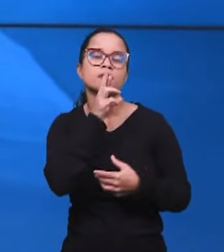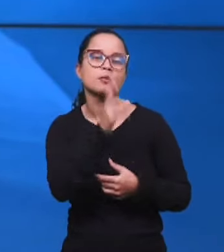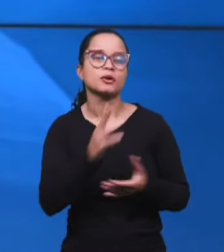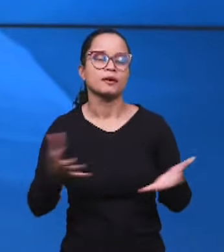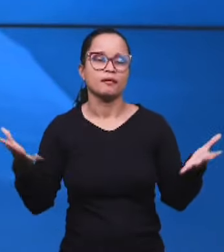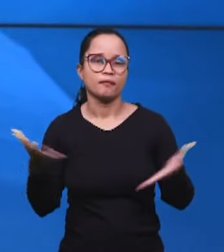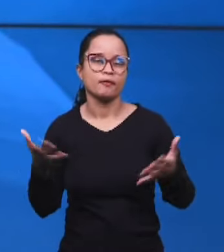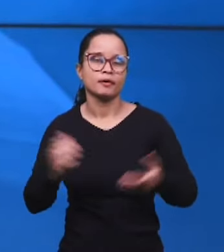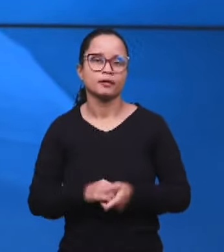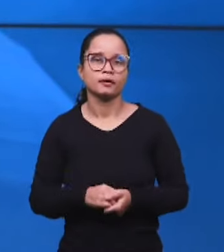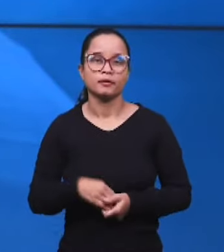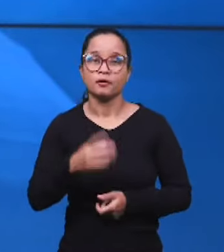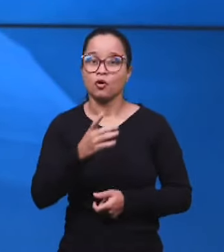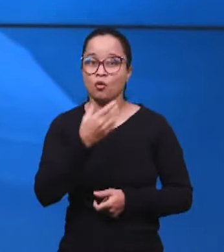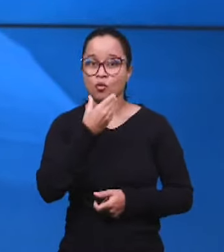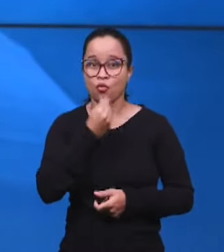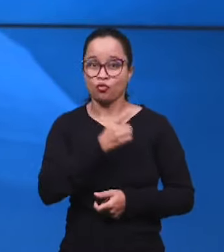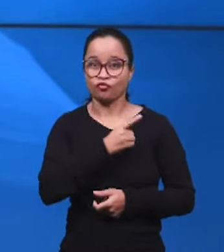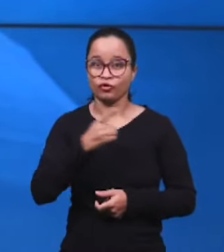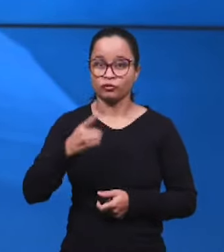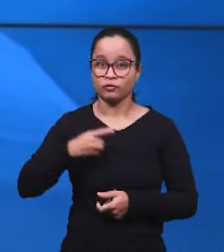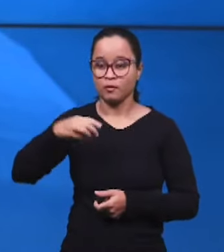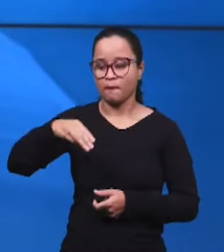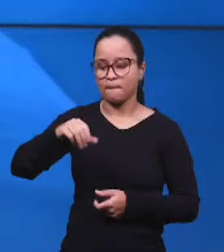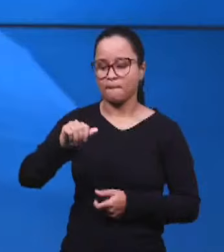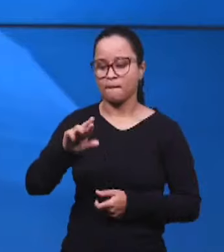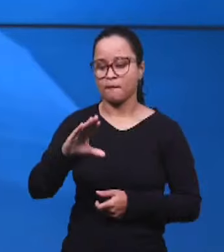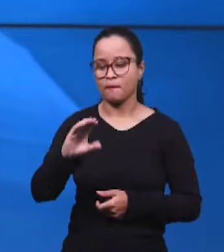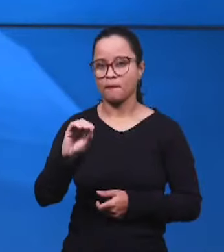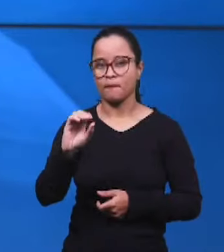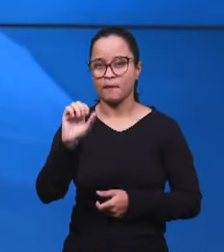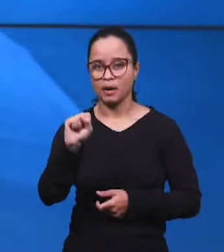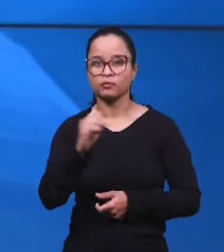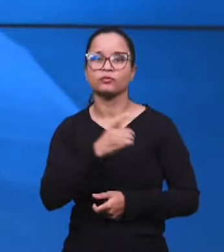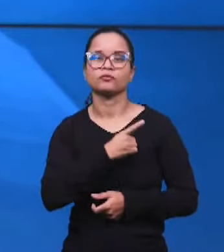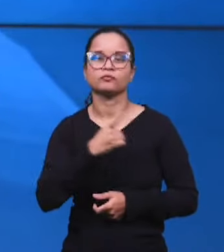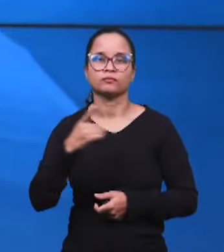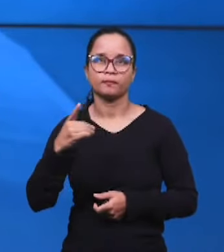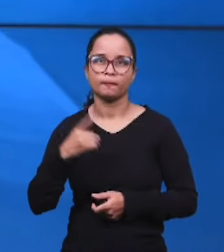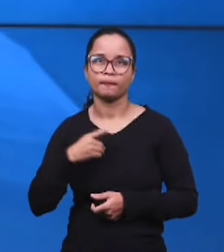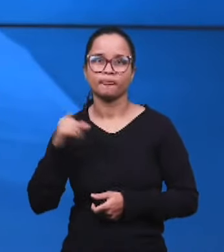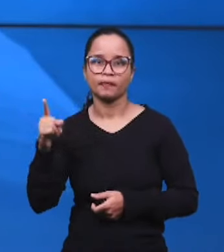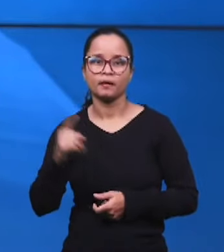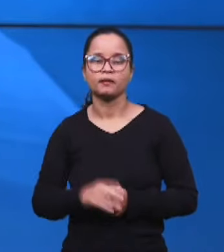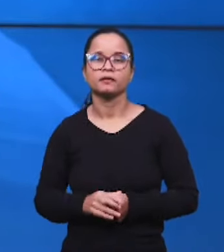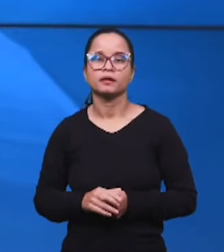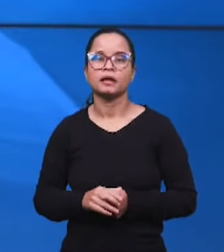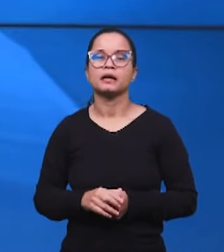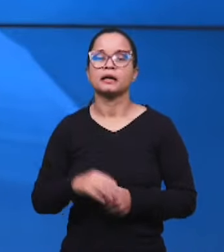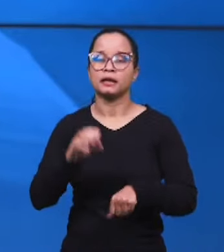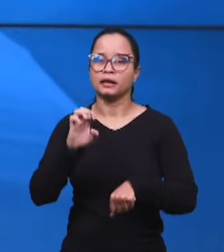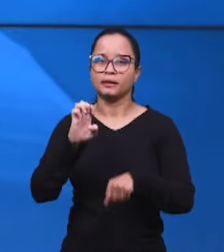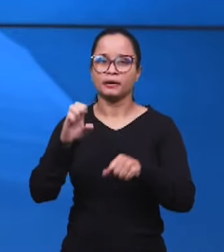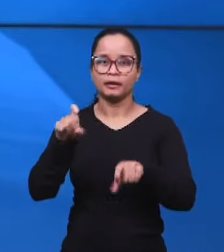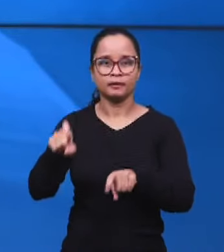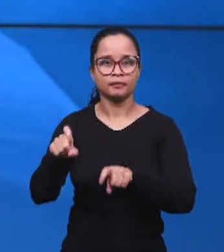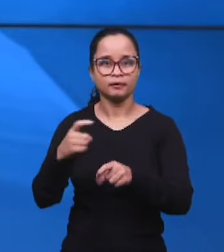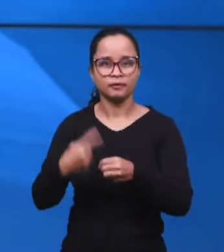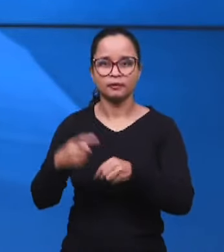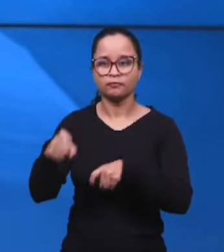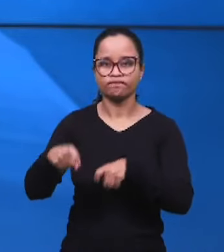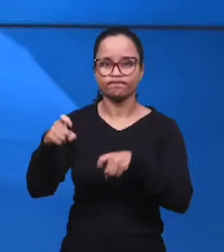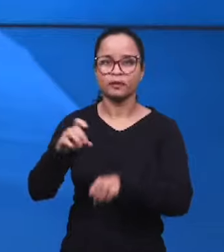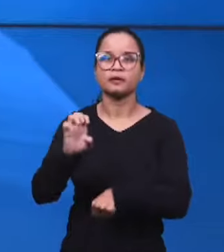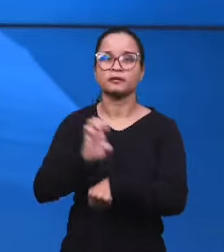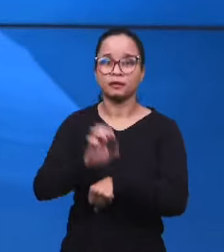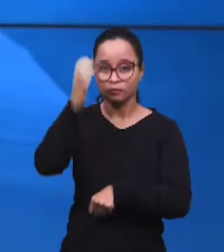vai ser um diácono, nosso irmão Marcos Ribeiro. Ele é diácono da nossa igreja em Ecoporanga, no estado do Espírito Santo. Marcos, a